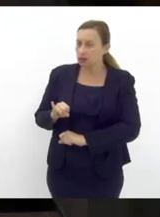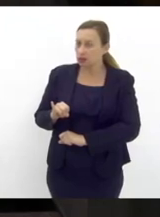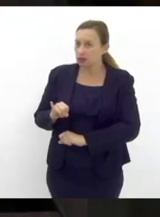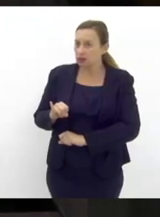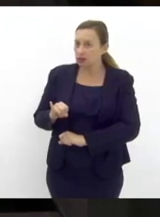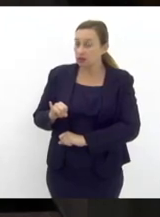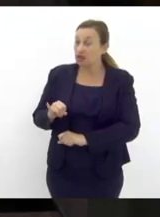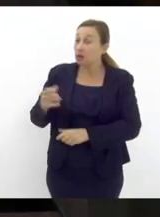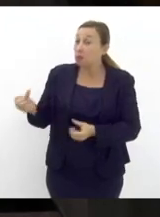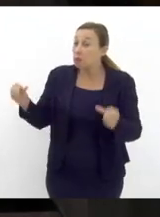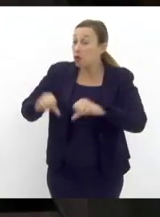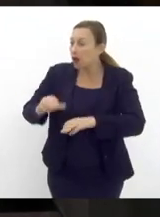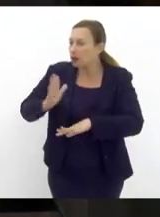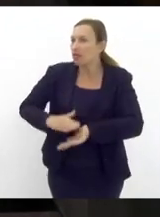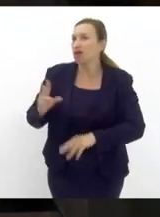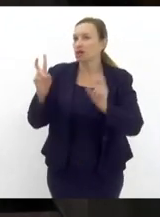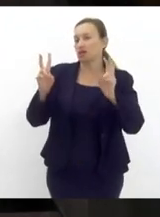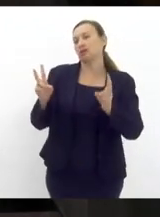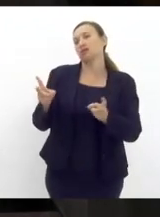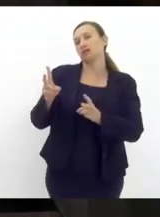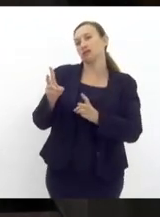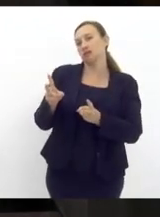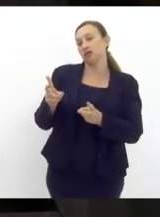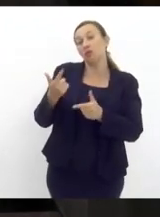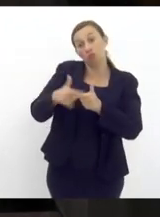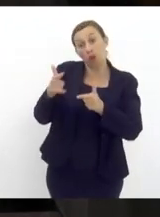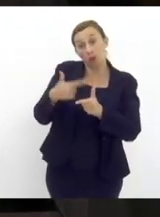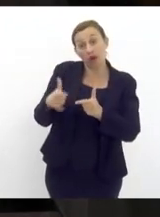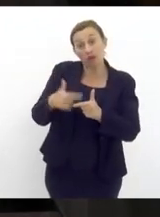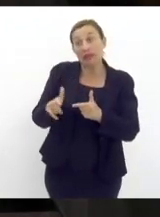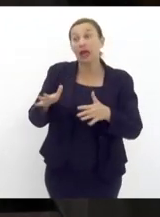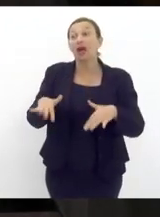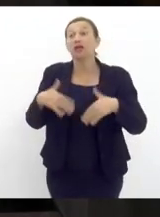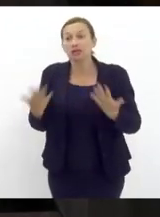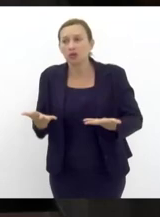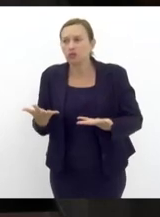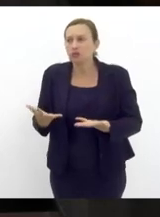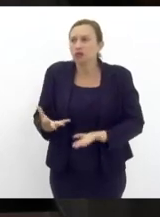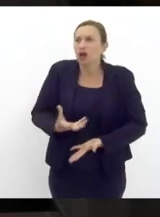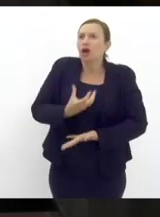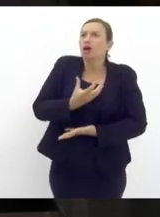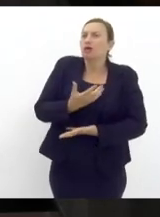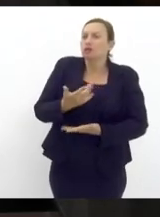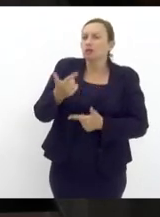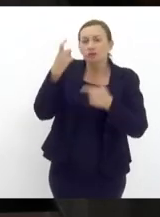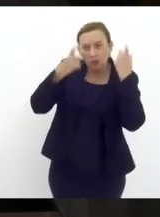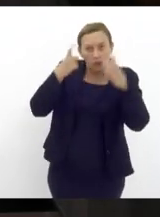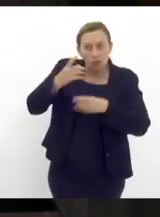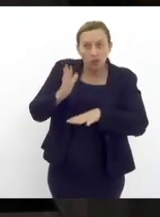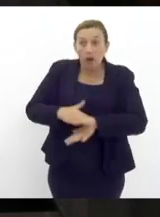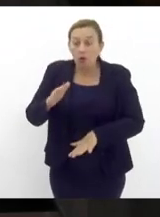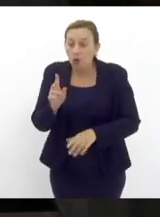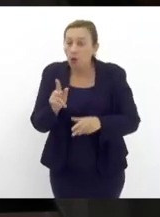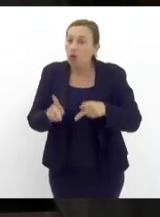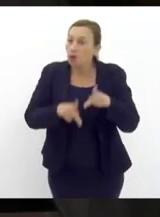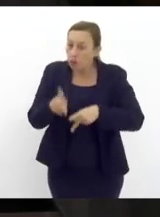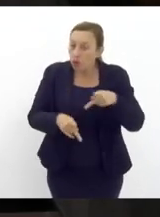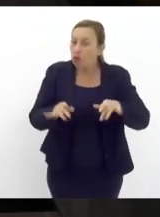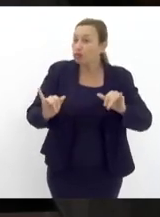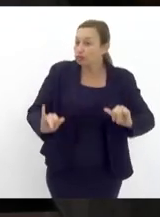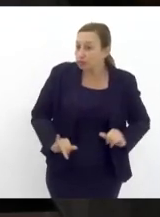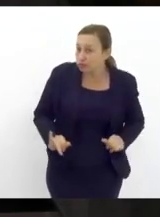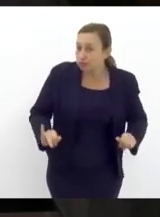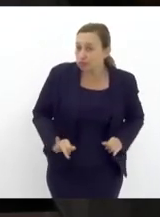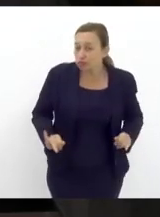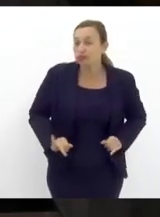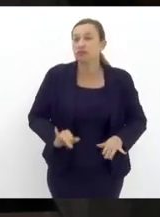da sua bexiga então isso nos aflige demais porque a população vem sofrendo infelizmente